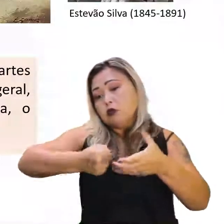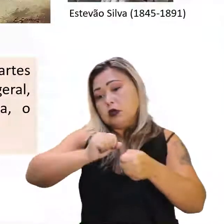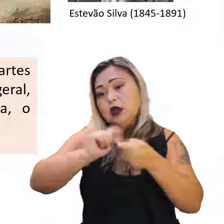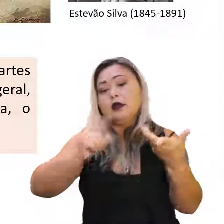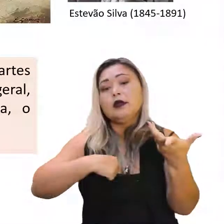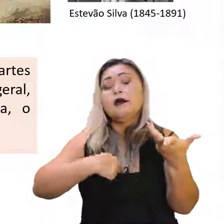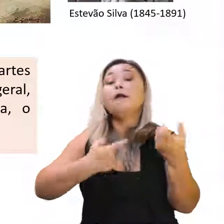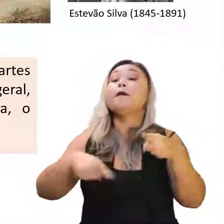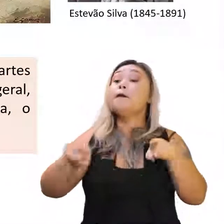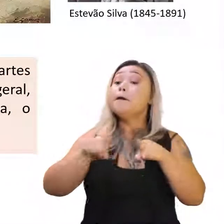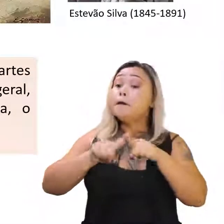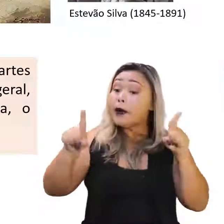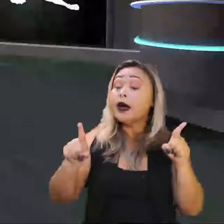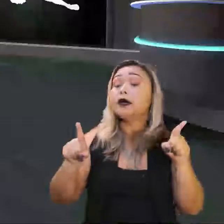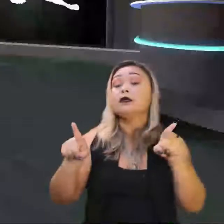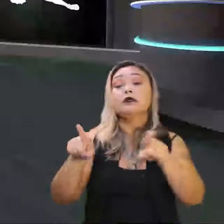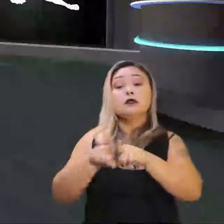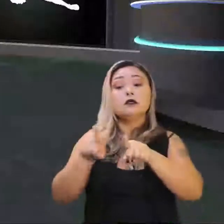também representatividade